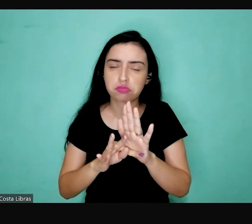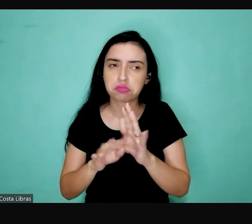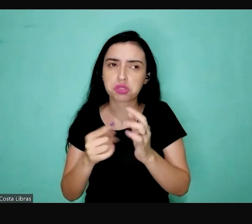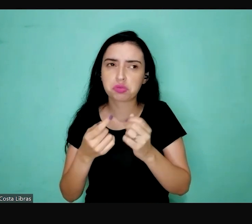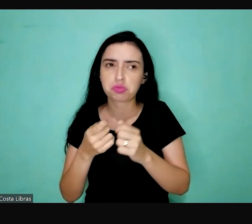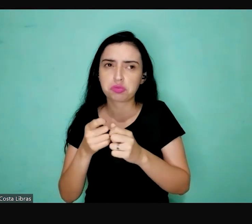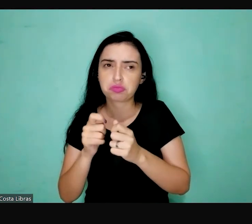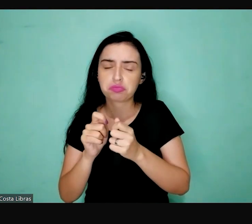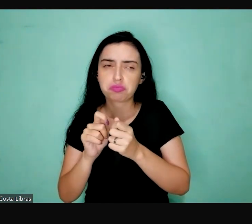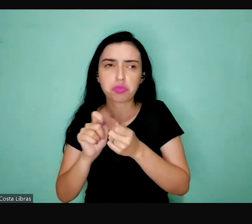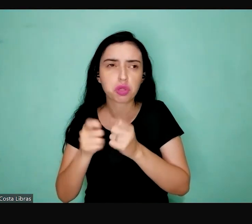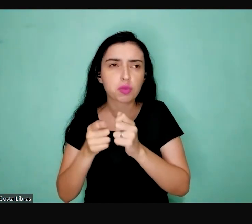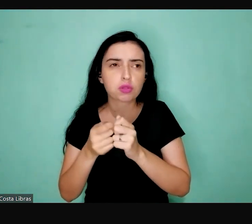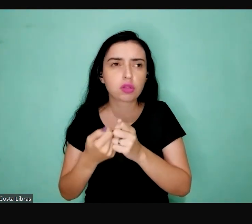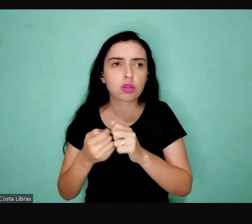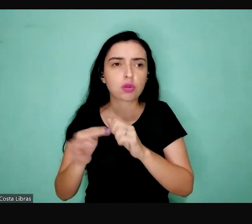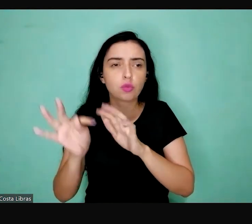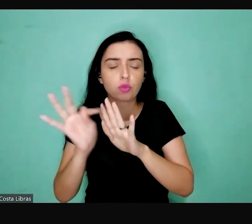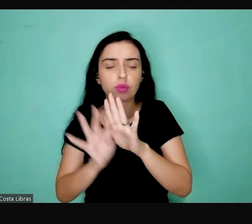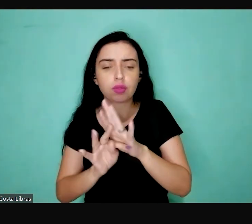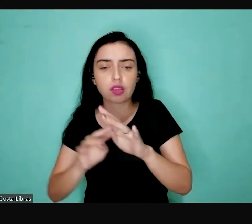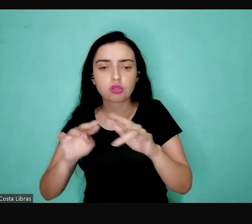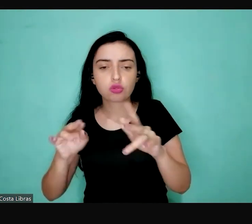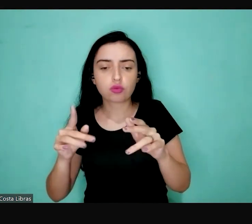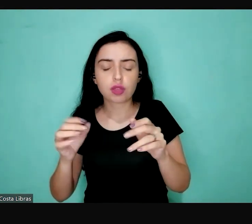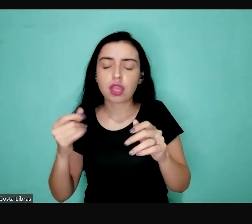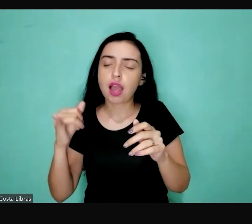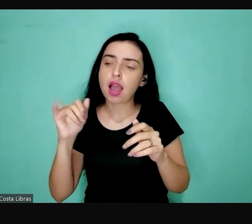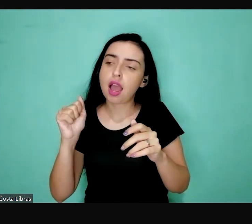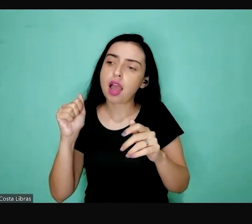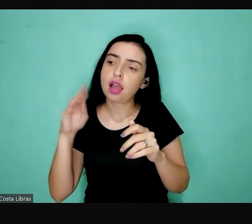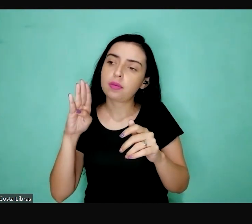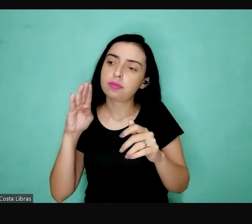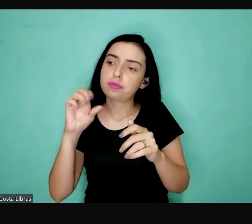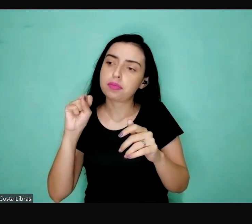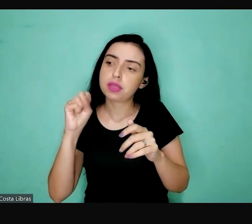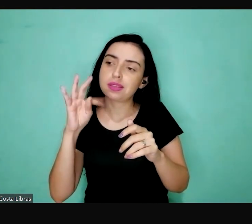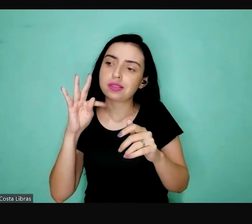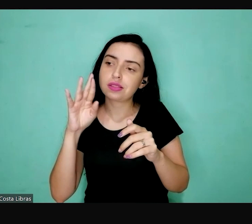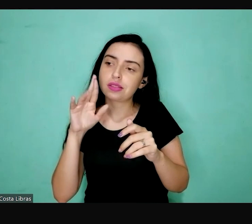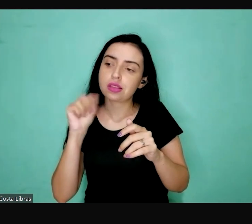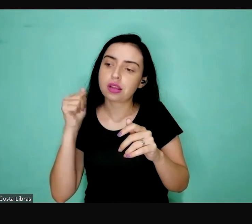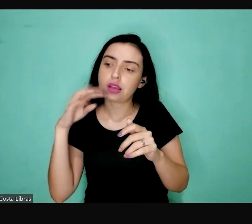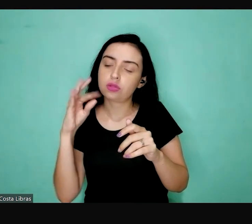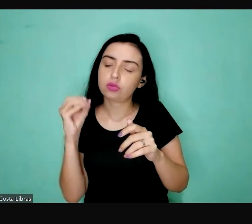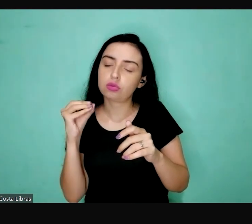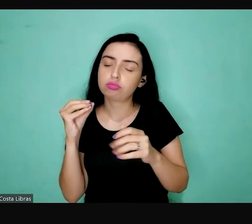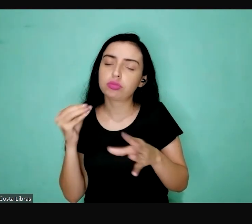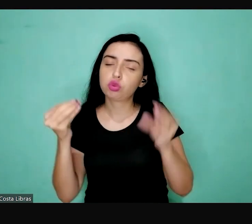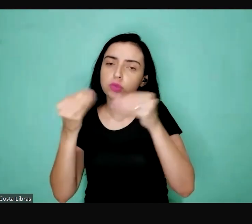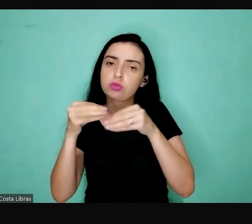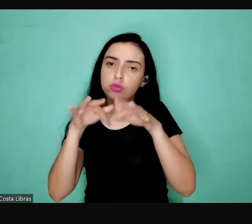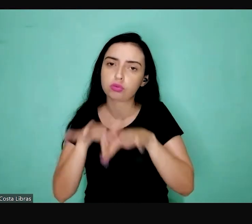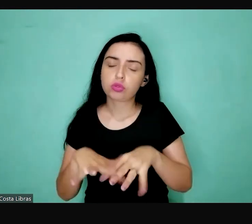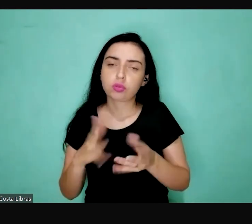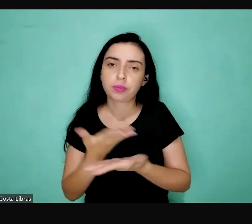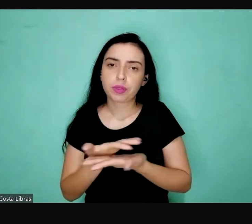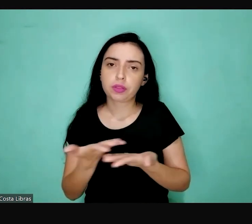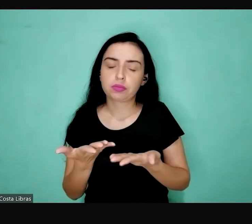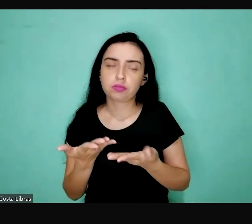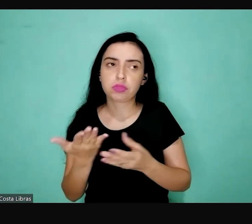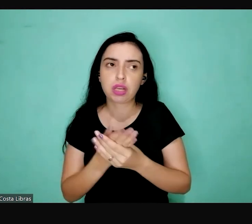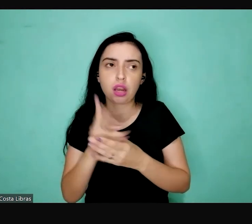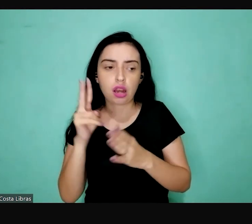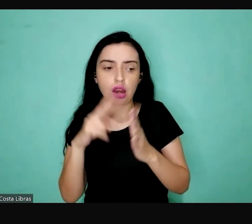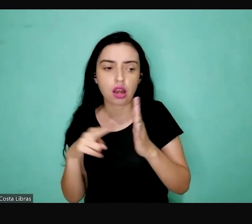redige um texto abstrato que é, em princípio, a conclusão do julgamento. E eles leem a tese,